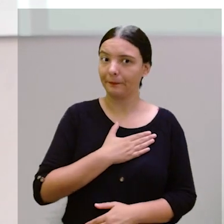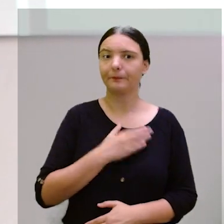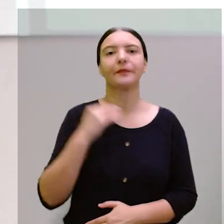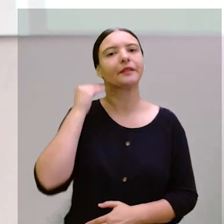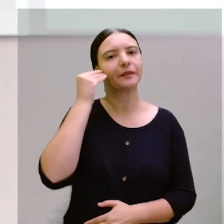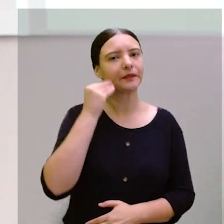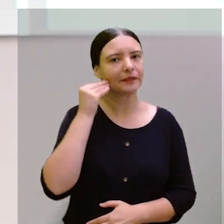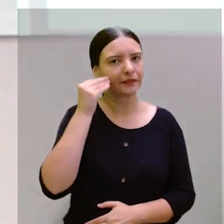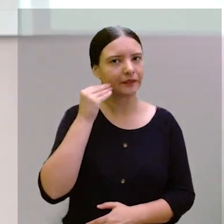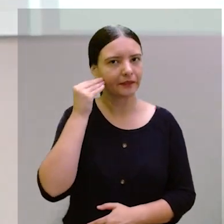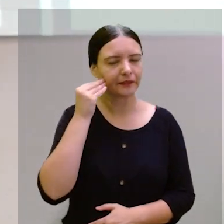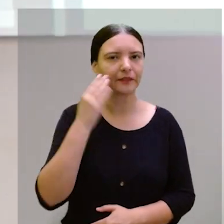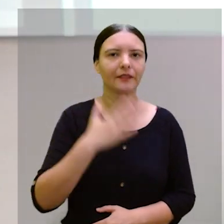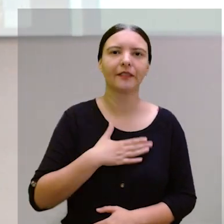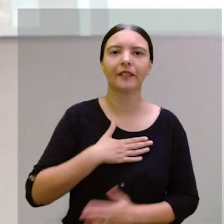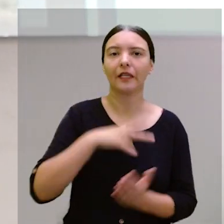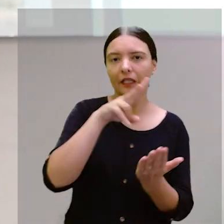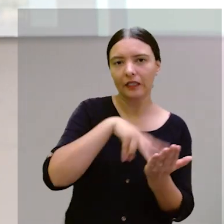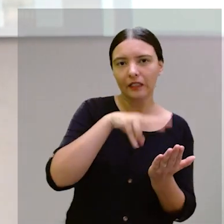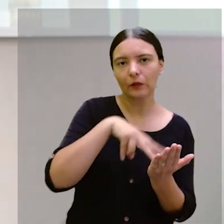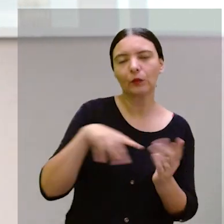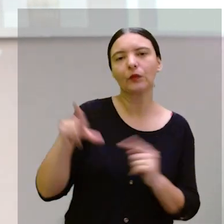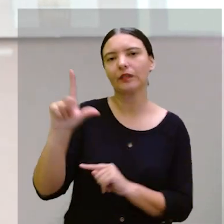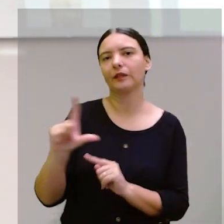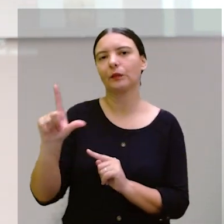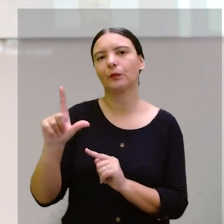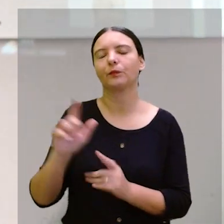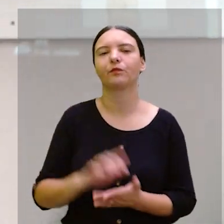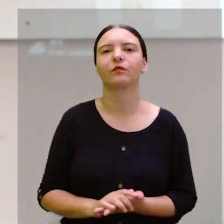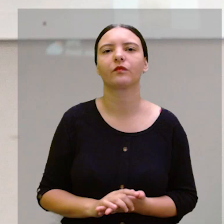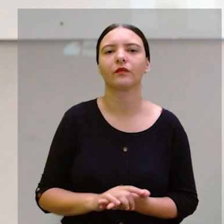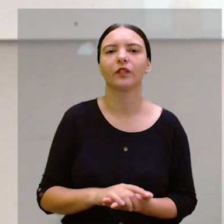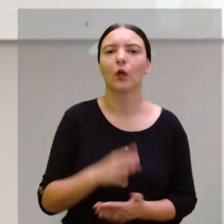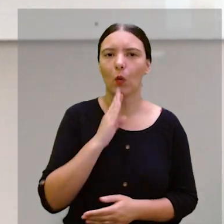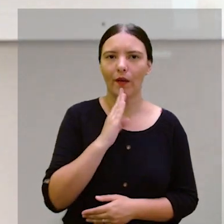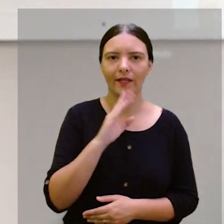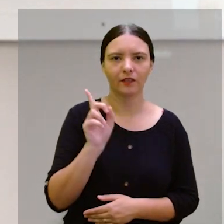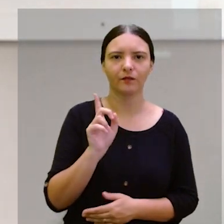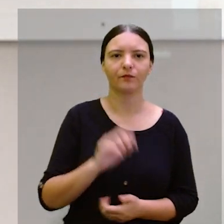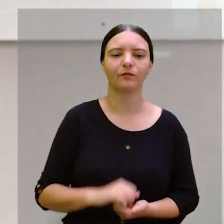experiência com a leitura e com a literatura. Quem conhece esse cara?